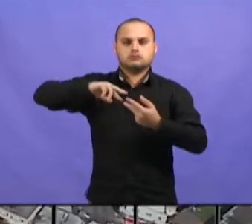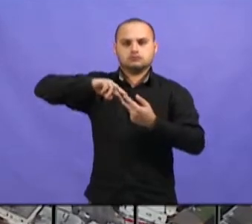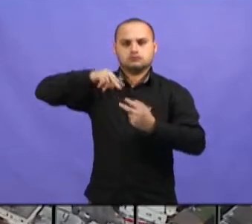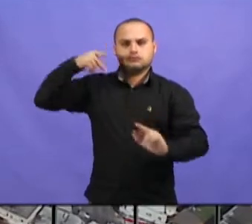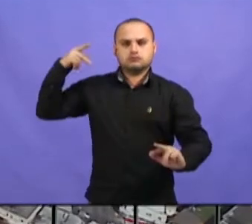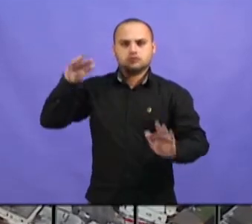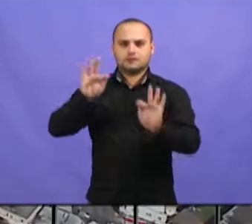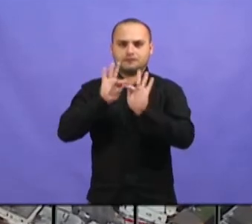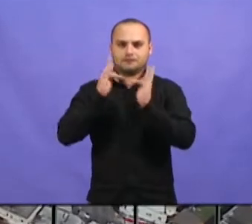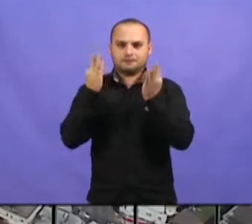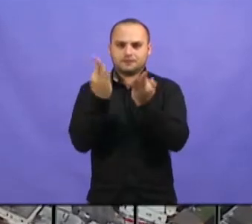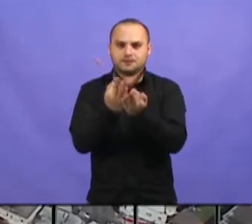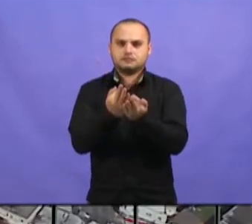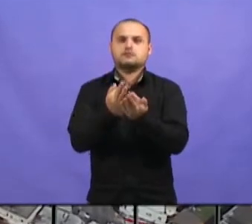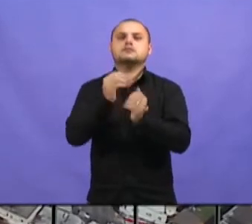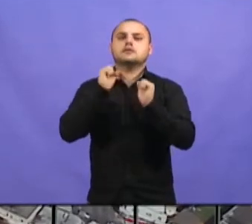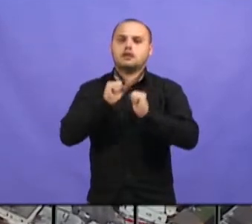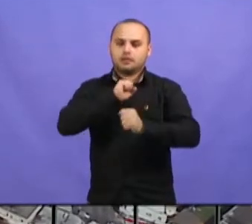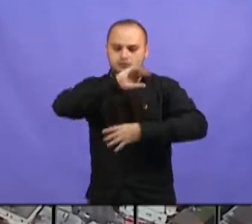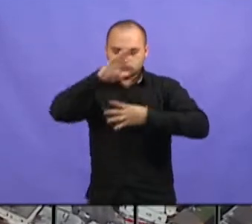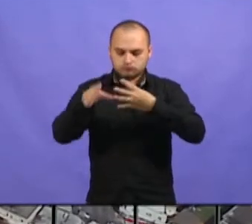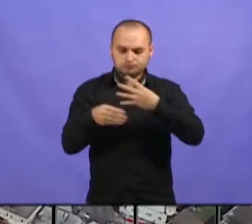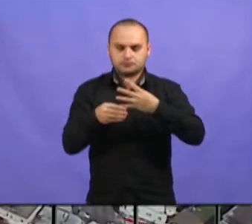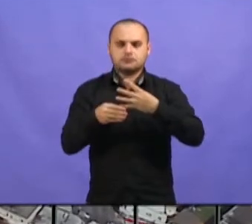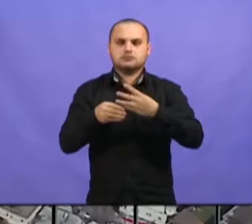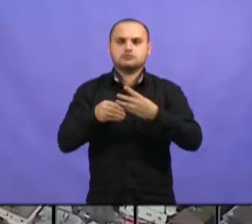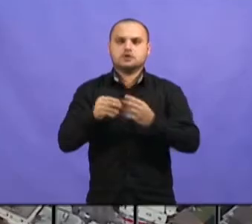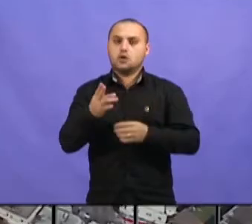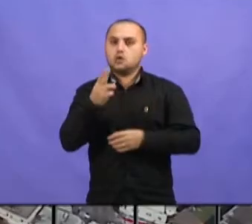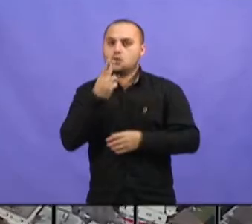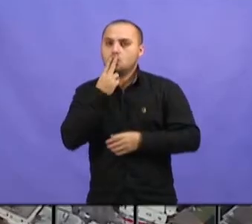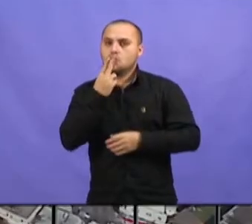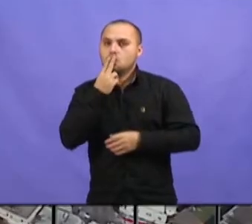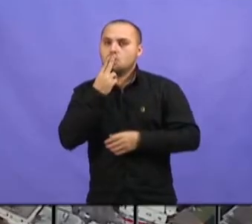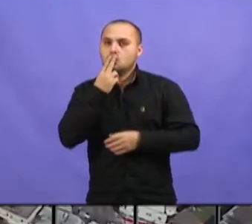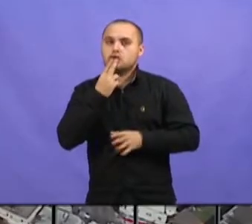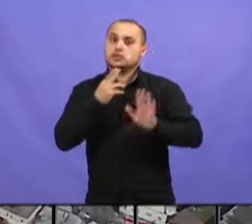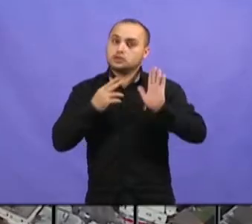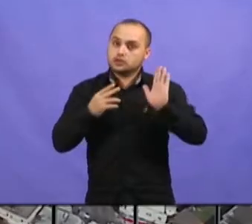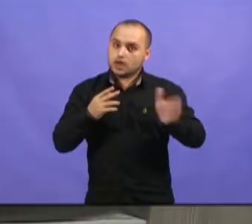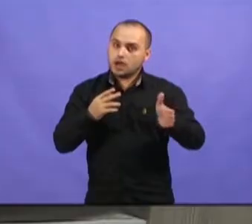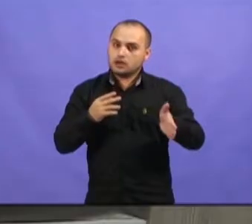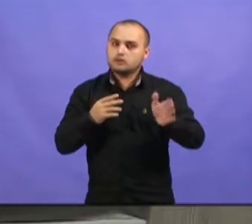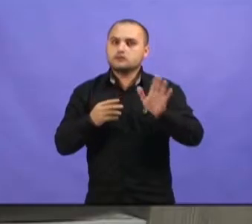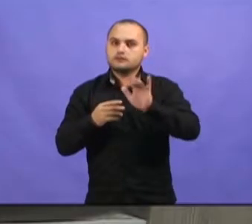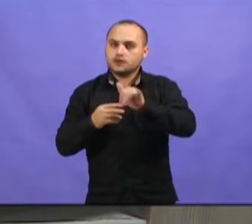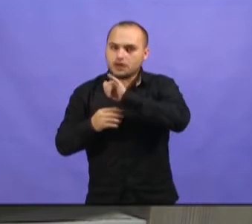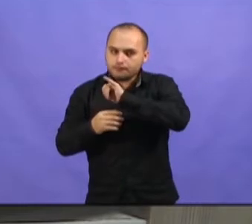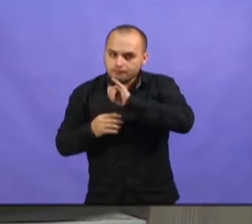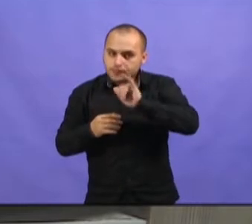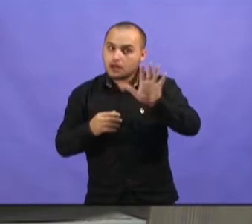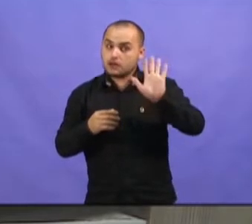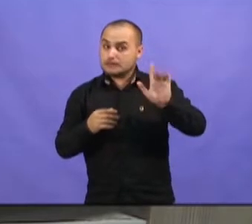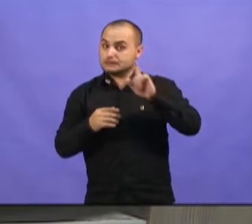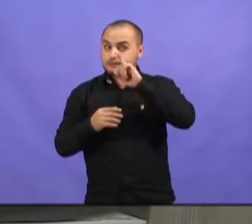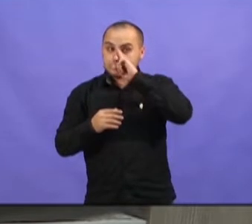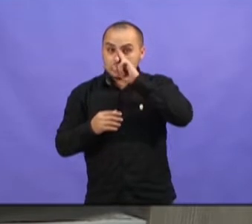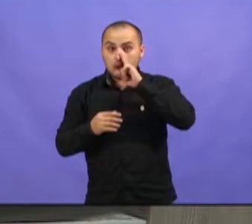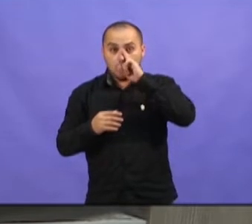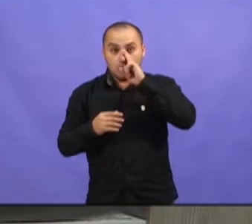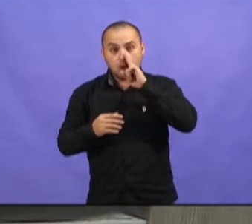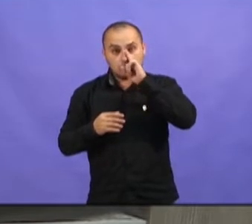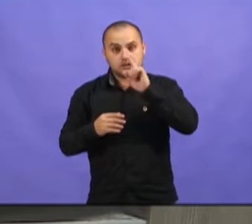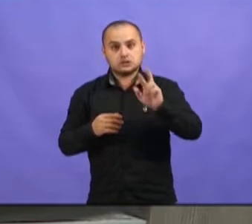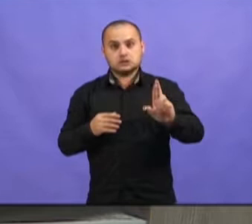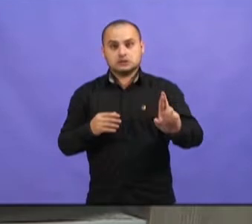disso, tabagismo. Tabagismo já foi associado como risco, não associação direta, porque também